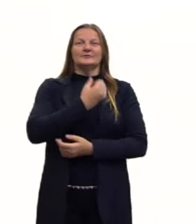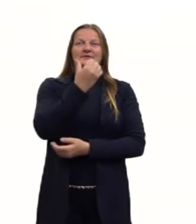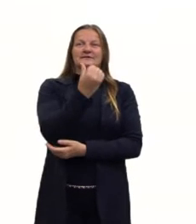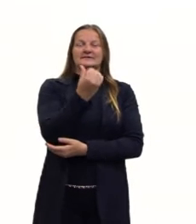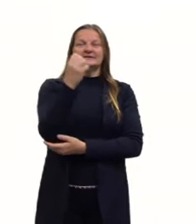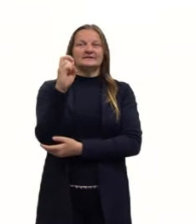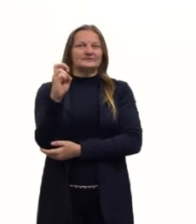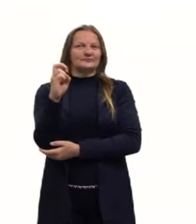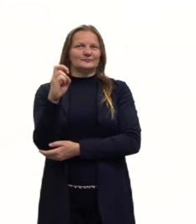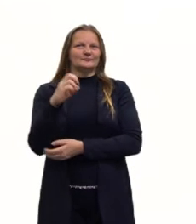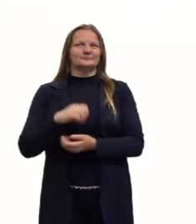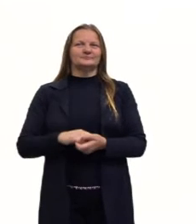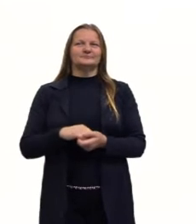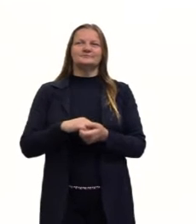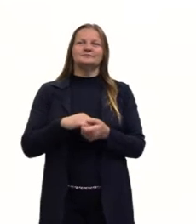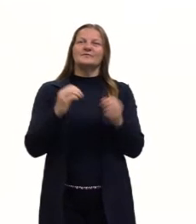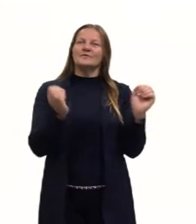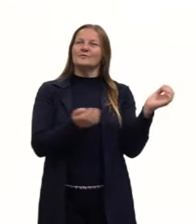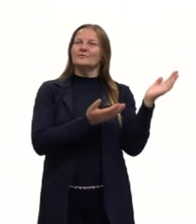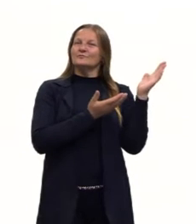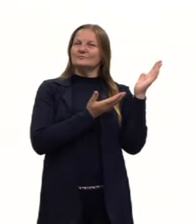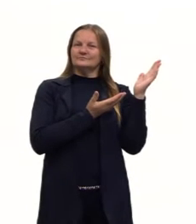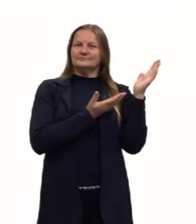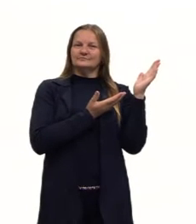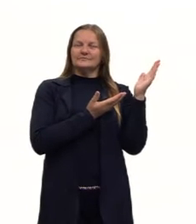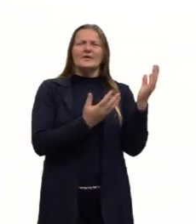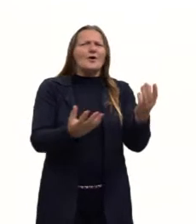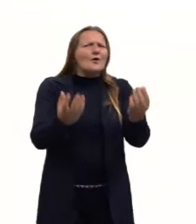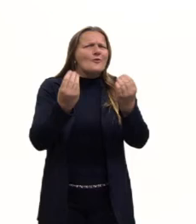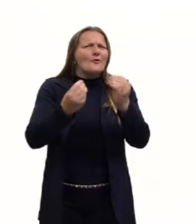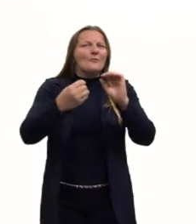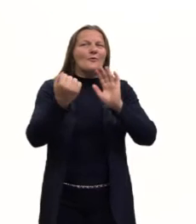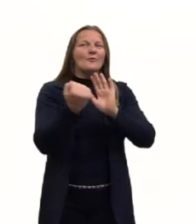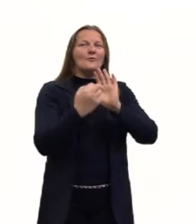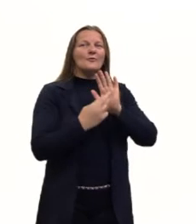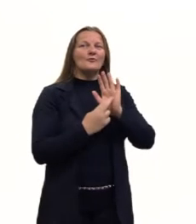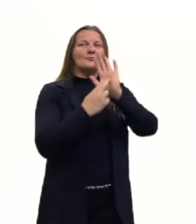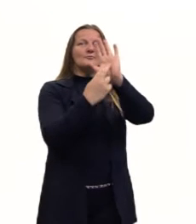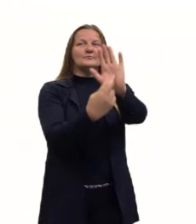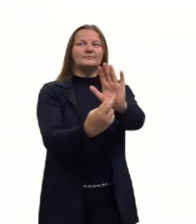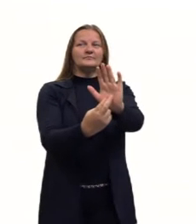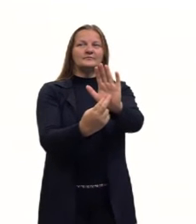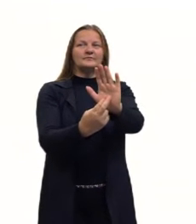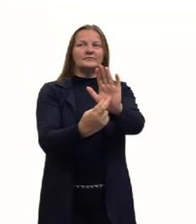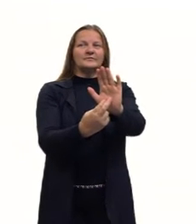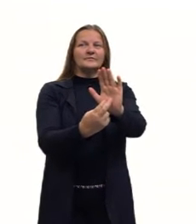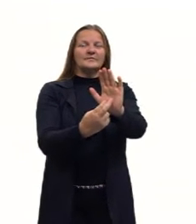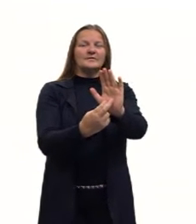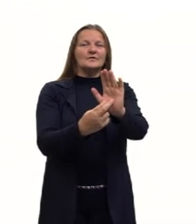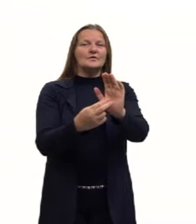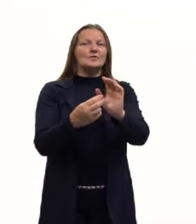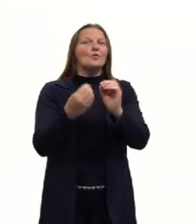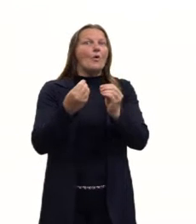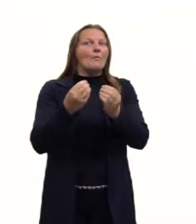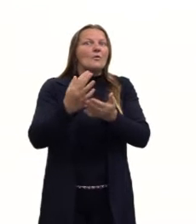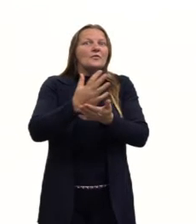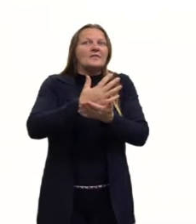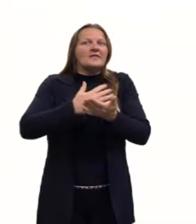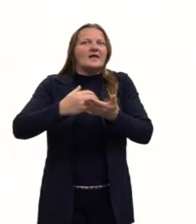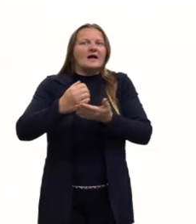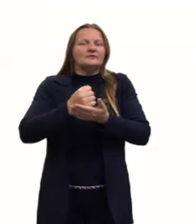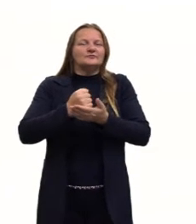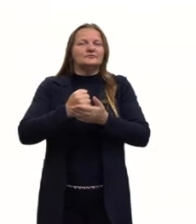65 como representar dados através de matrizes então a gente já consegue